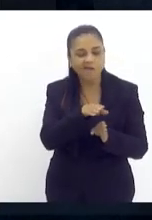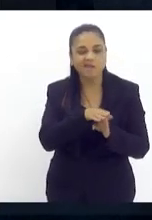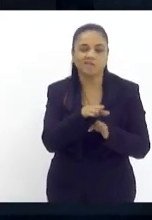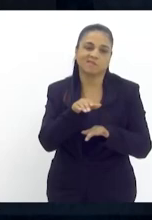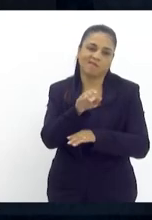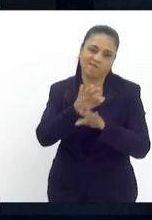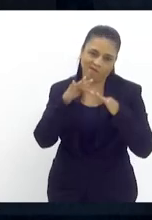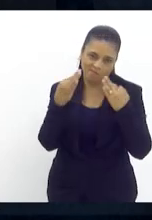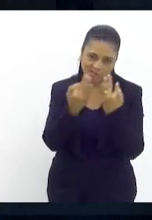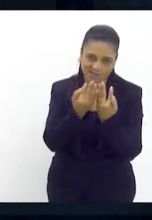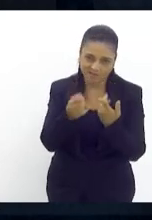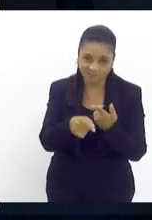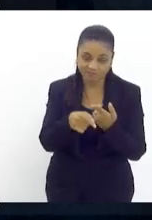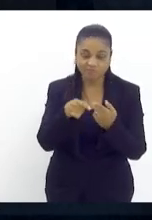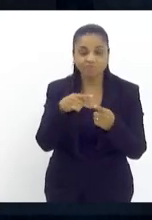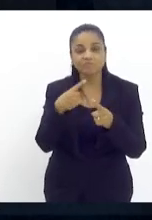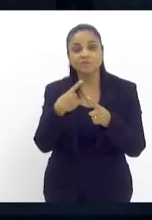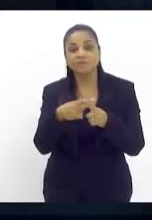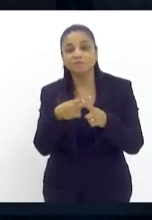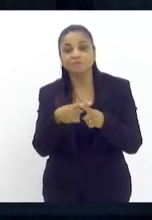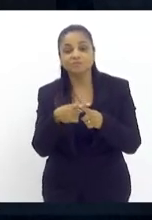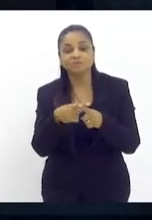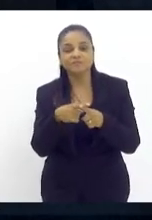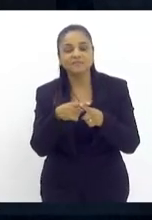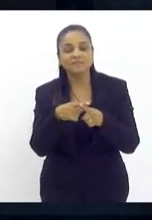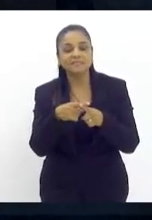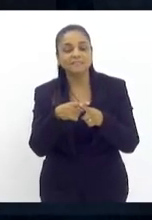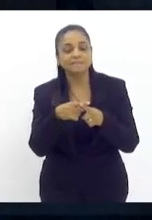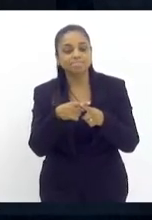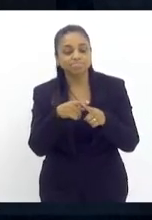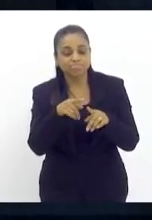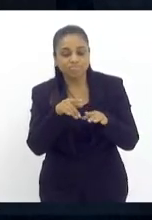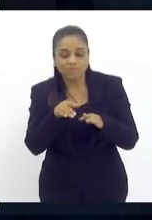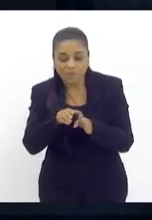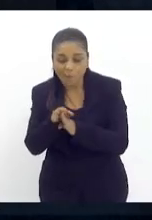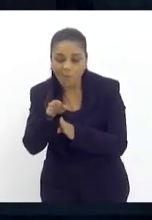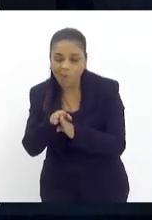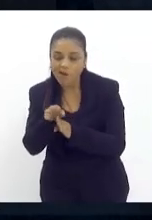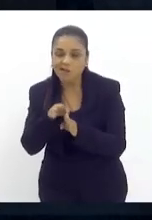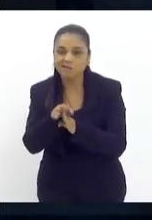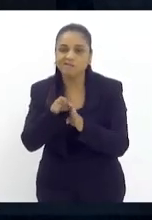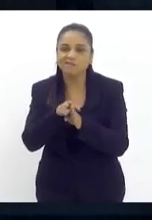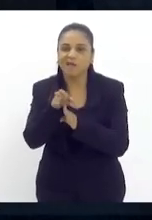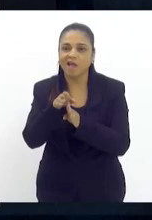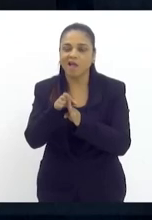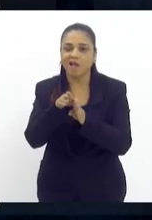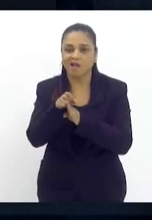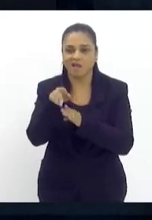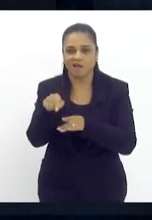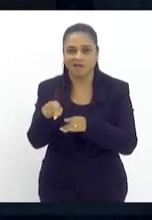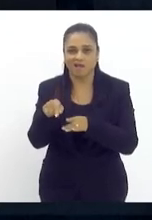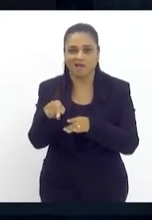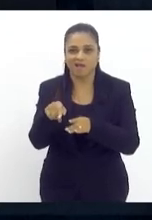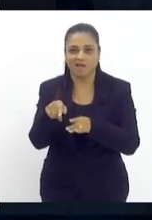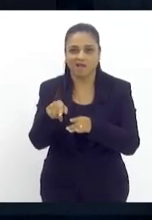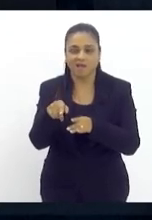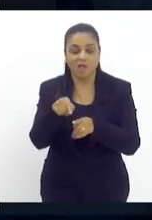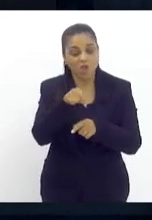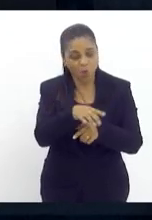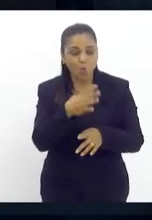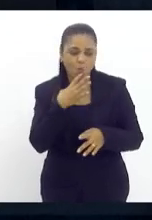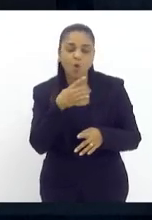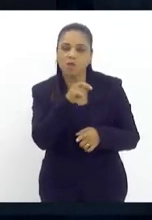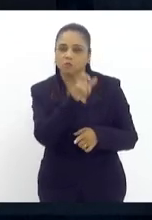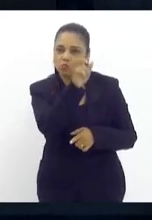família, porque ela vai orientar de uma forma singular. De uma forma singular. Eu conheço esse meu